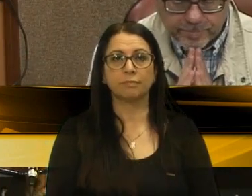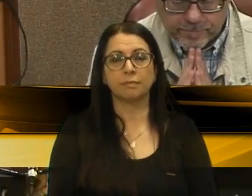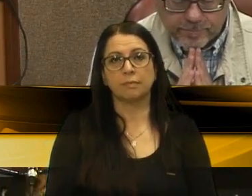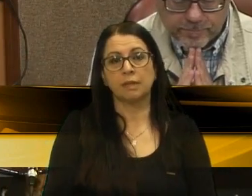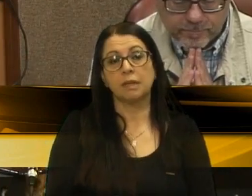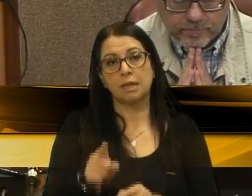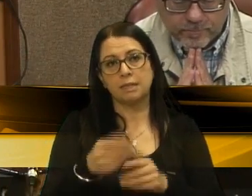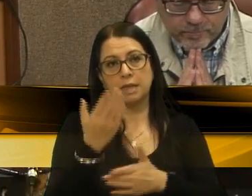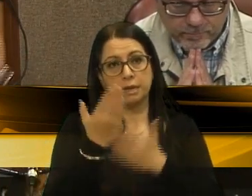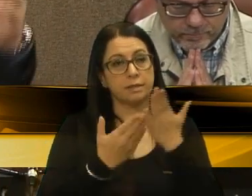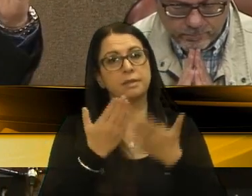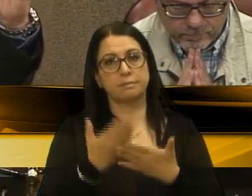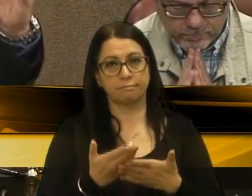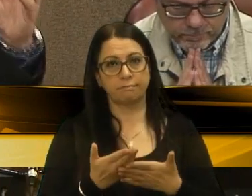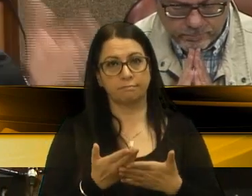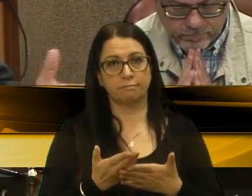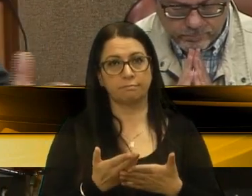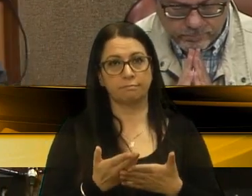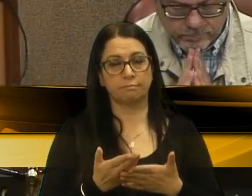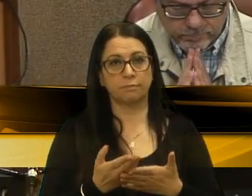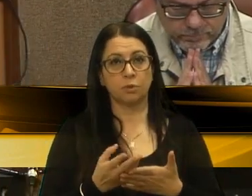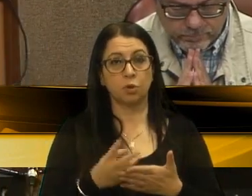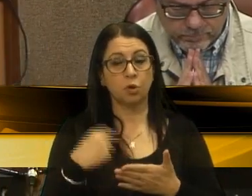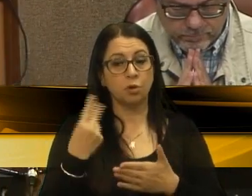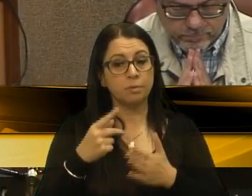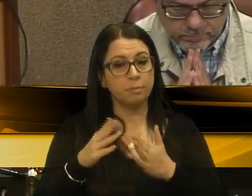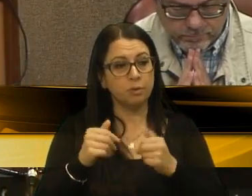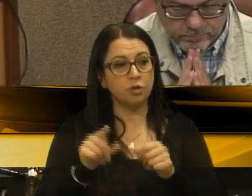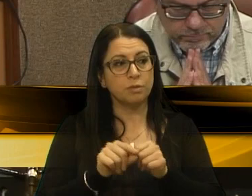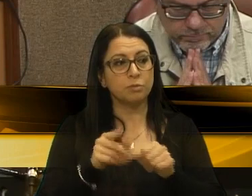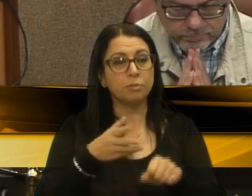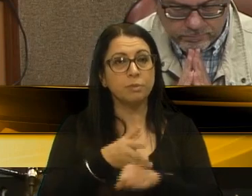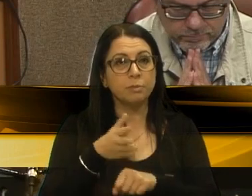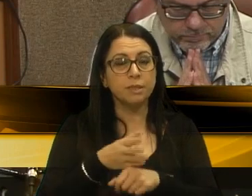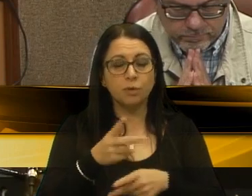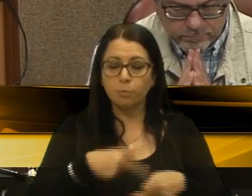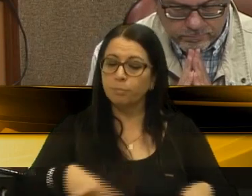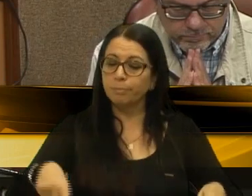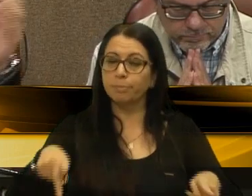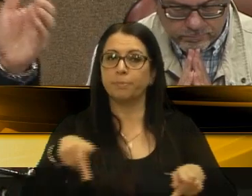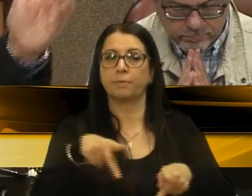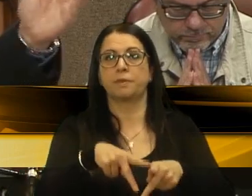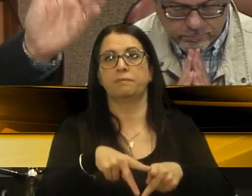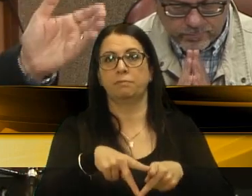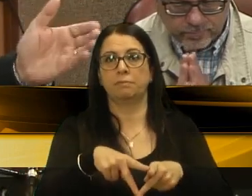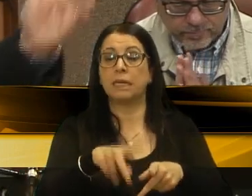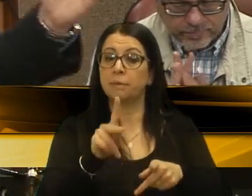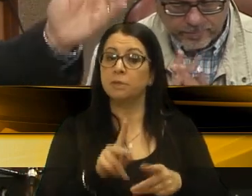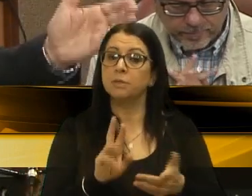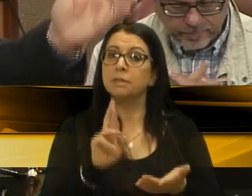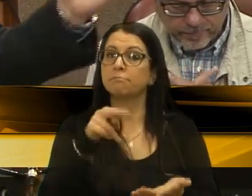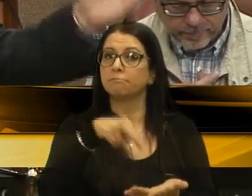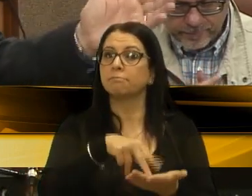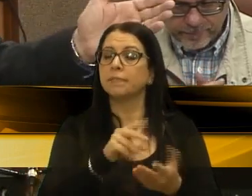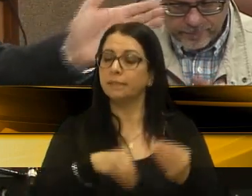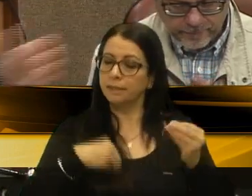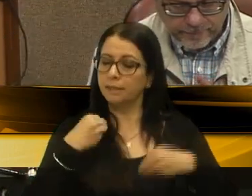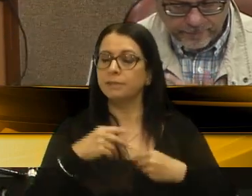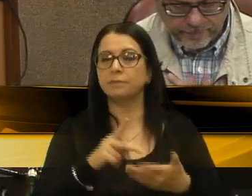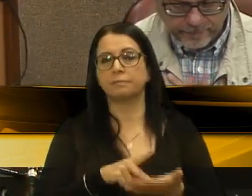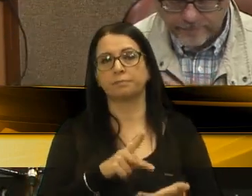desta licitação. Nós primamos pela participação popular, né, daqueles que realmente sentem na